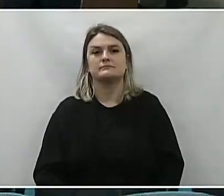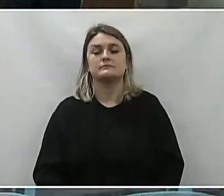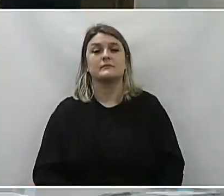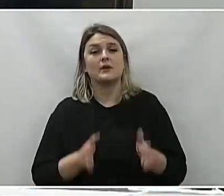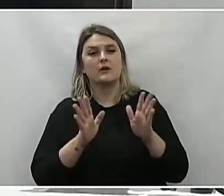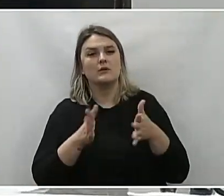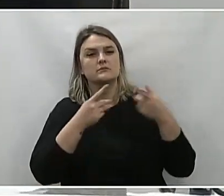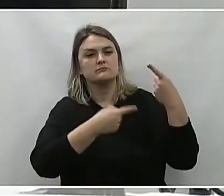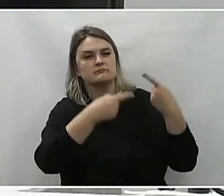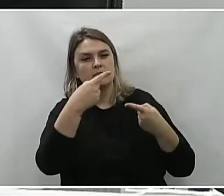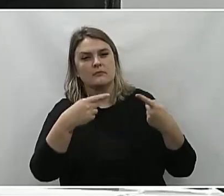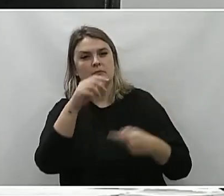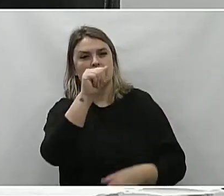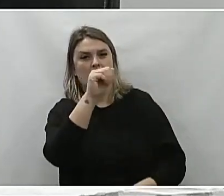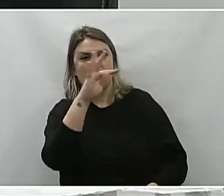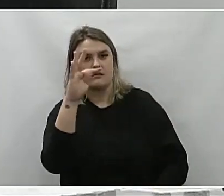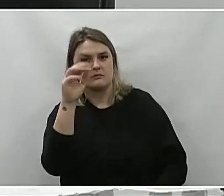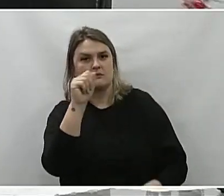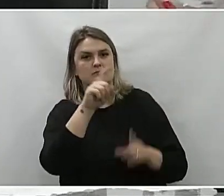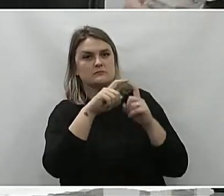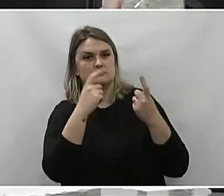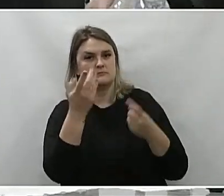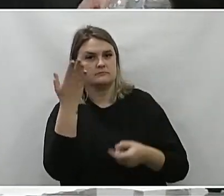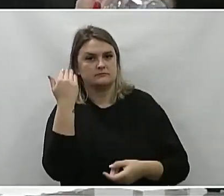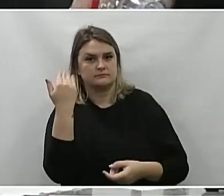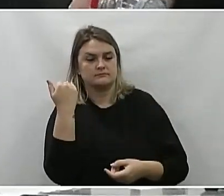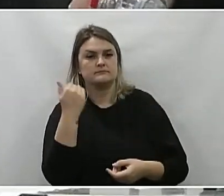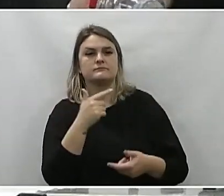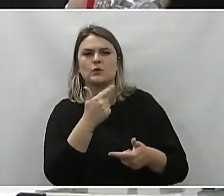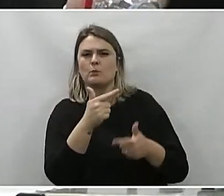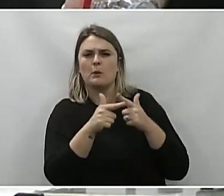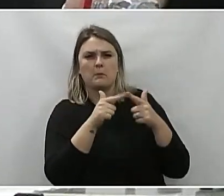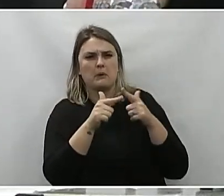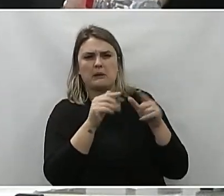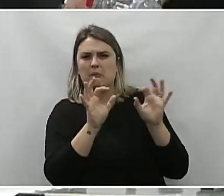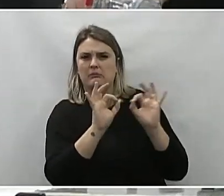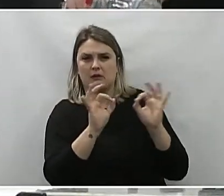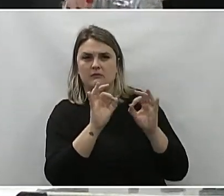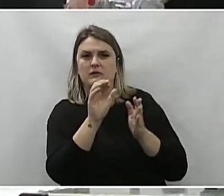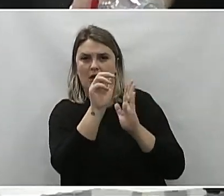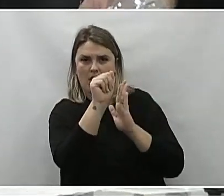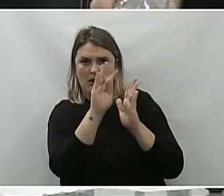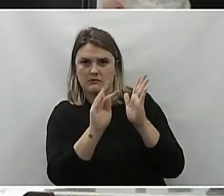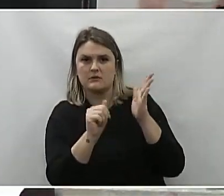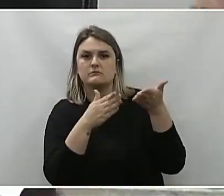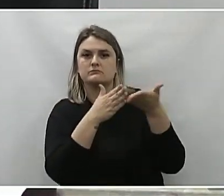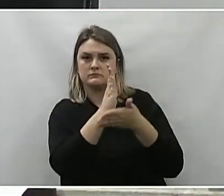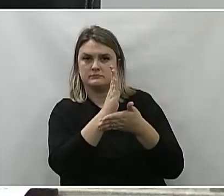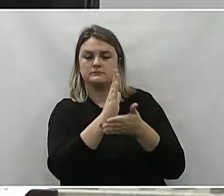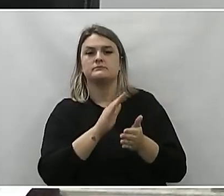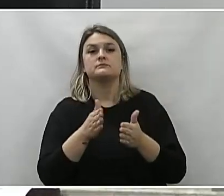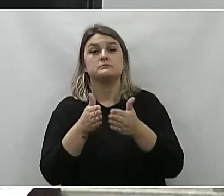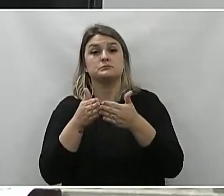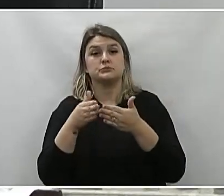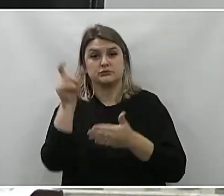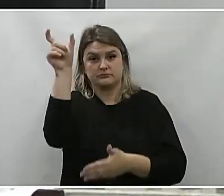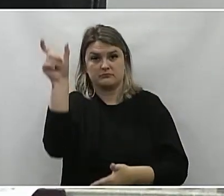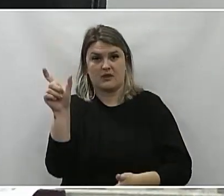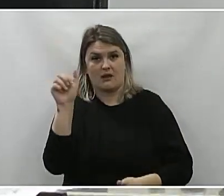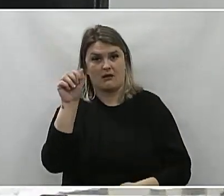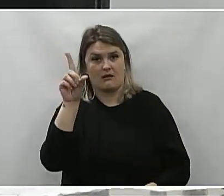colocamos em discussão a ata da reunião anterior não havendo retificação impugnação a mesa está aprovada